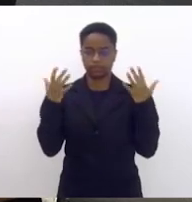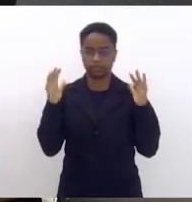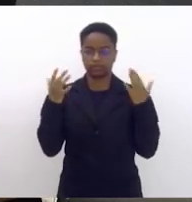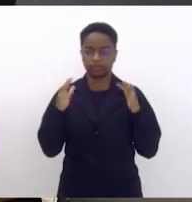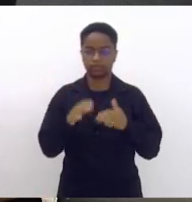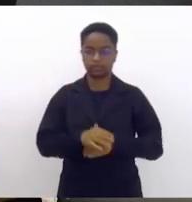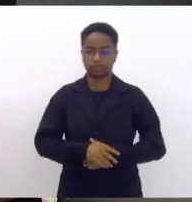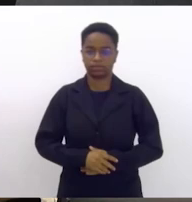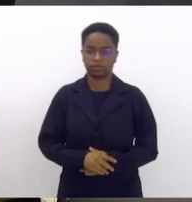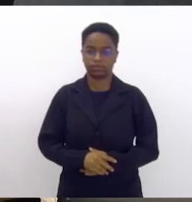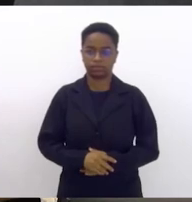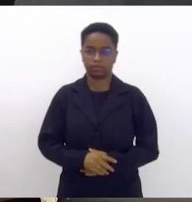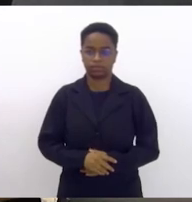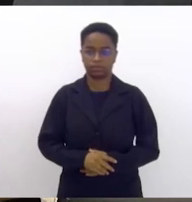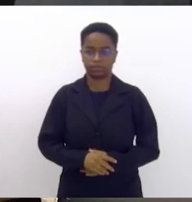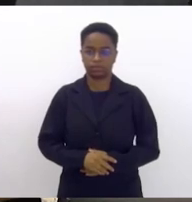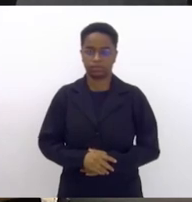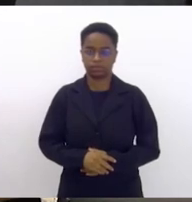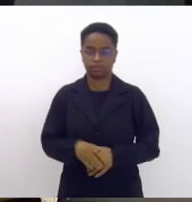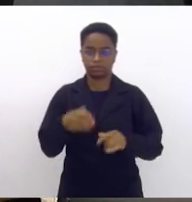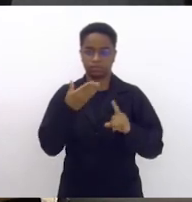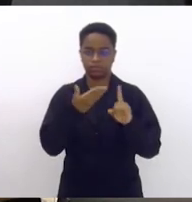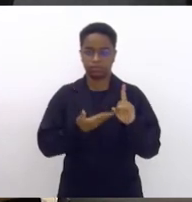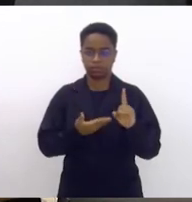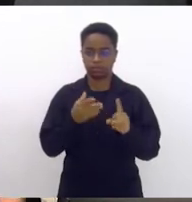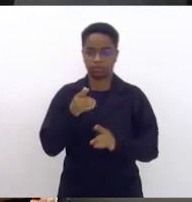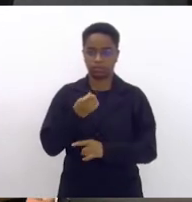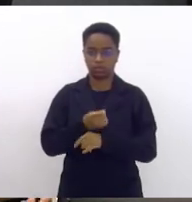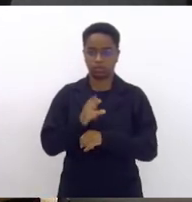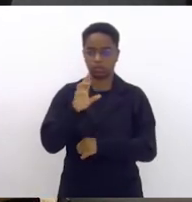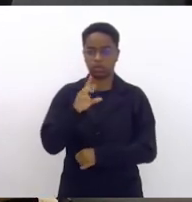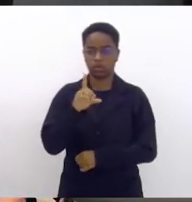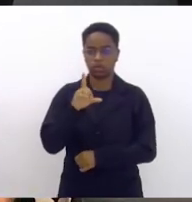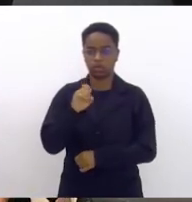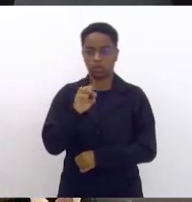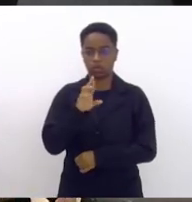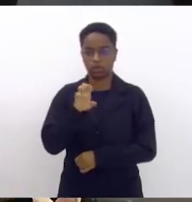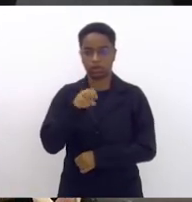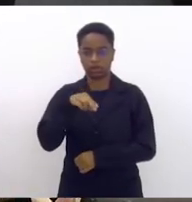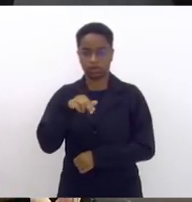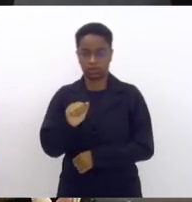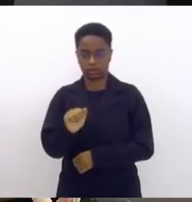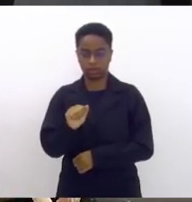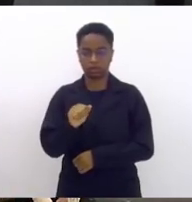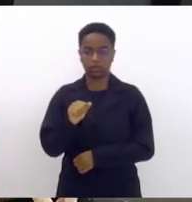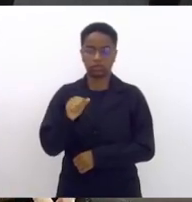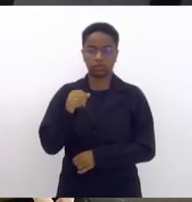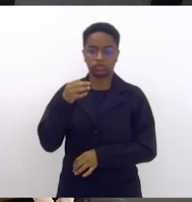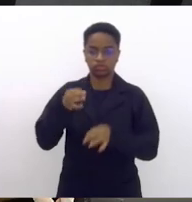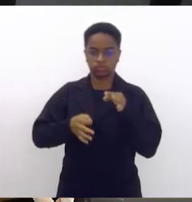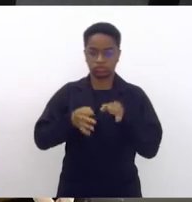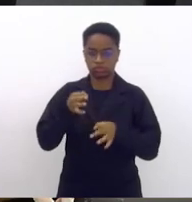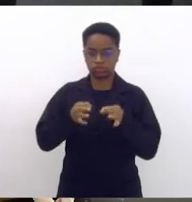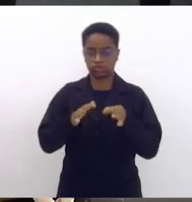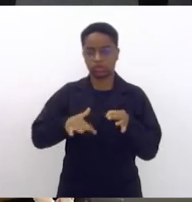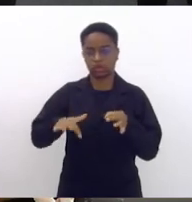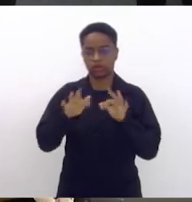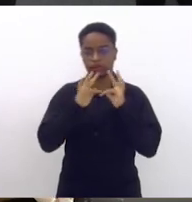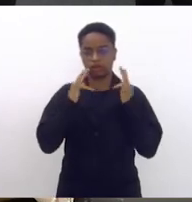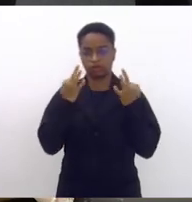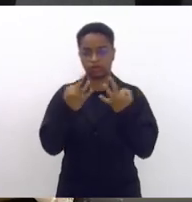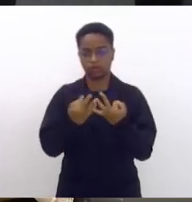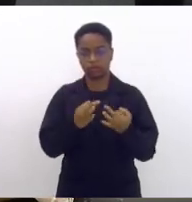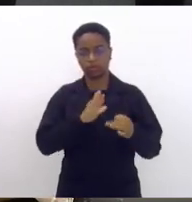saudável excelentíssima Doutora Lorena Paola Nunes botia juíza titular da Vara de Família da